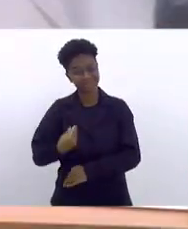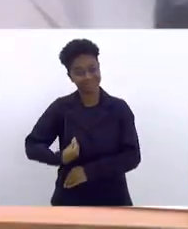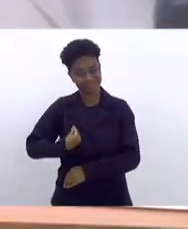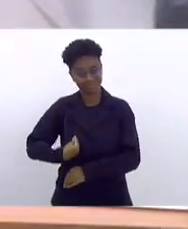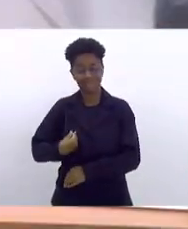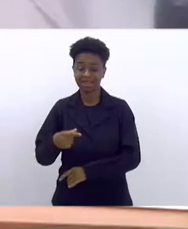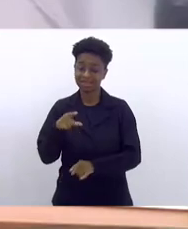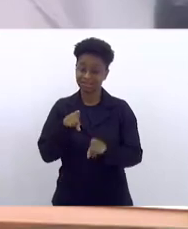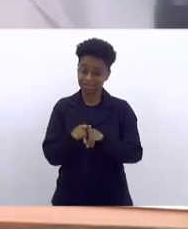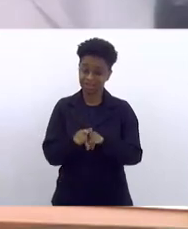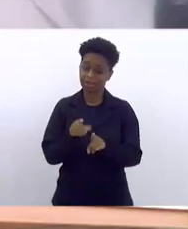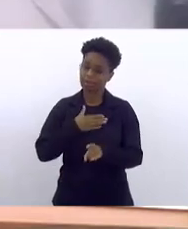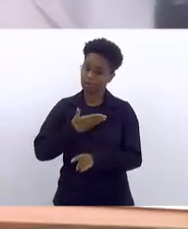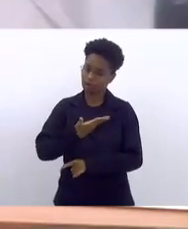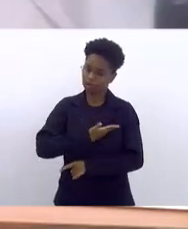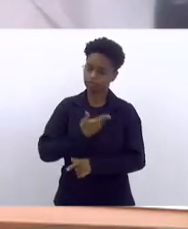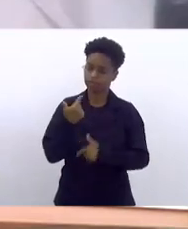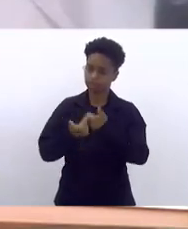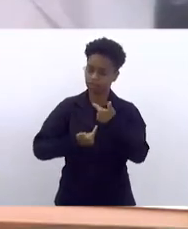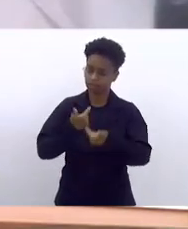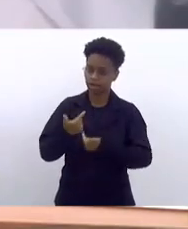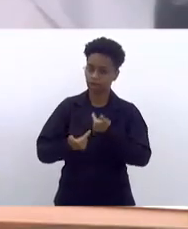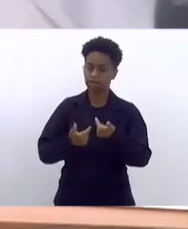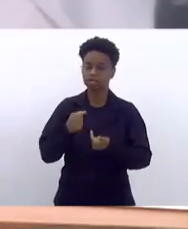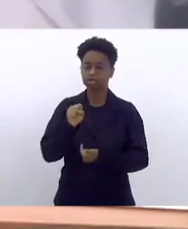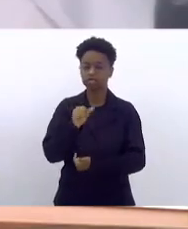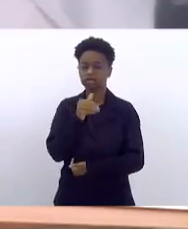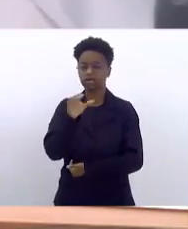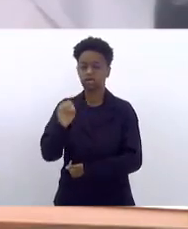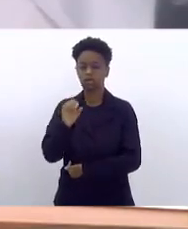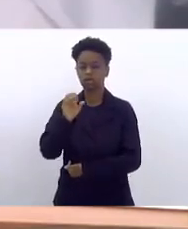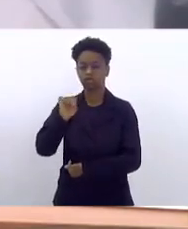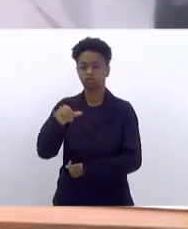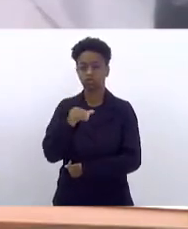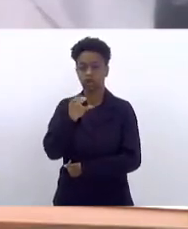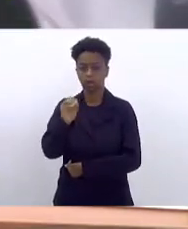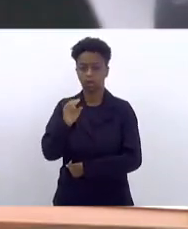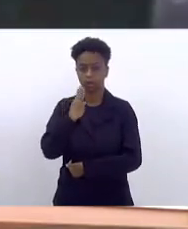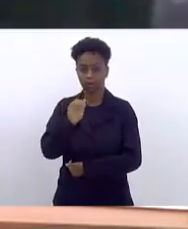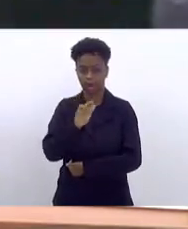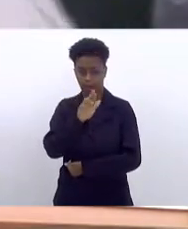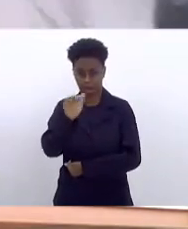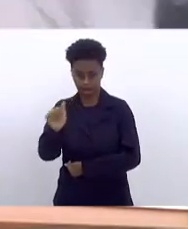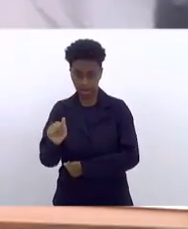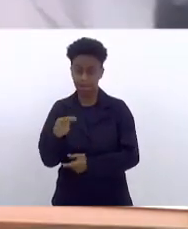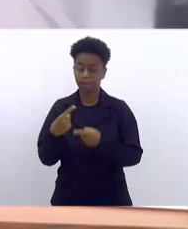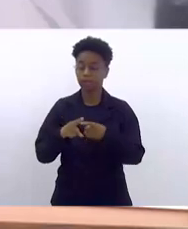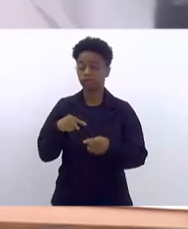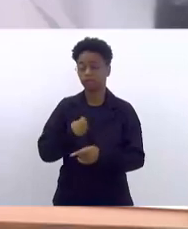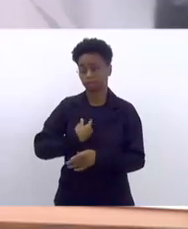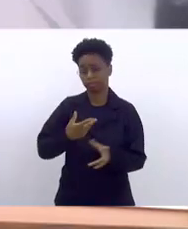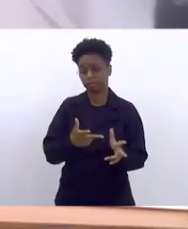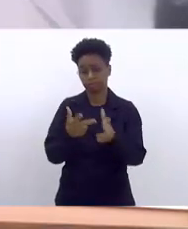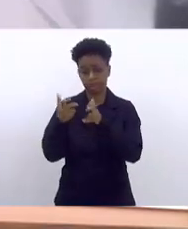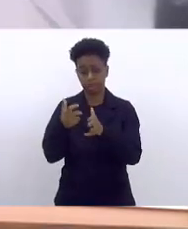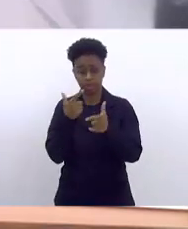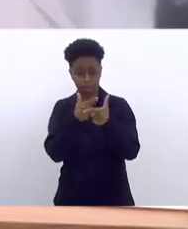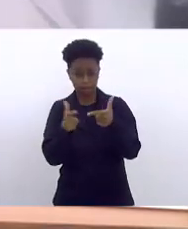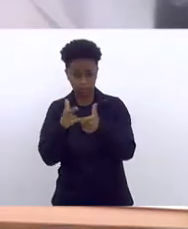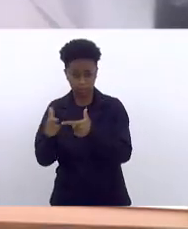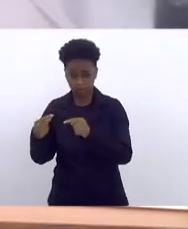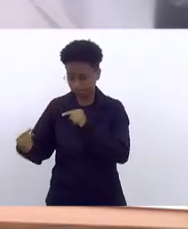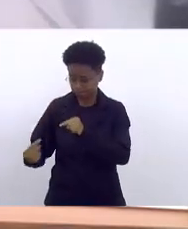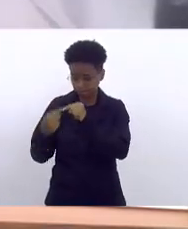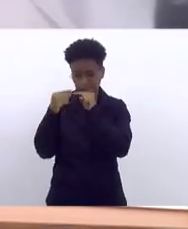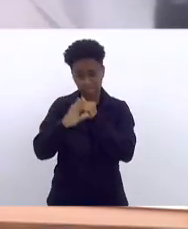meus companheiros de trabalho de São João da Barra porque a gente entende que os problemas que pertinentes a criança